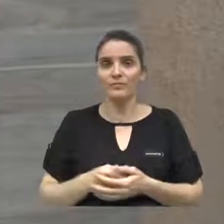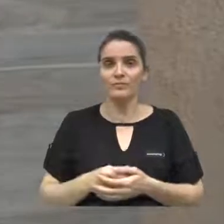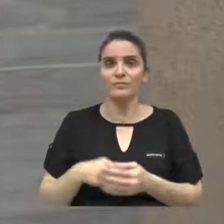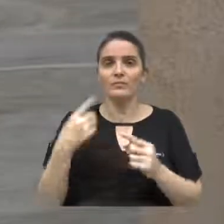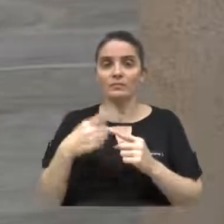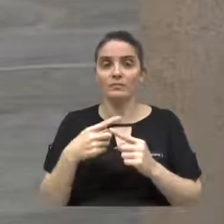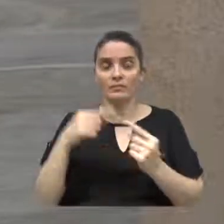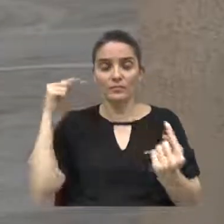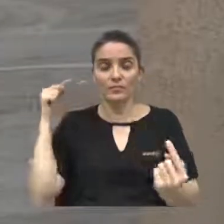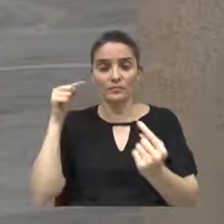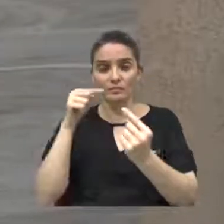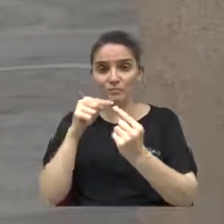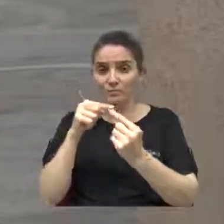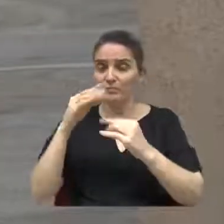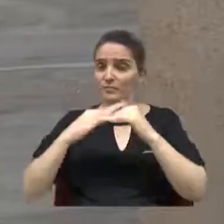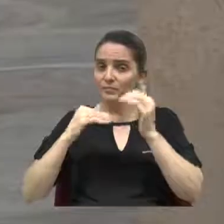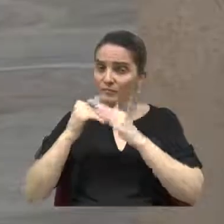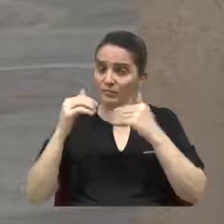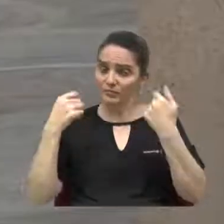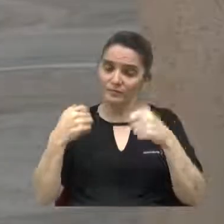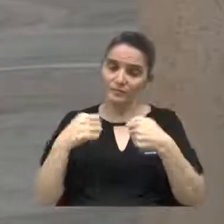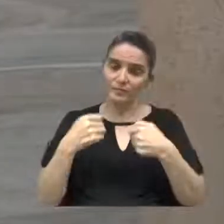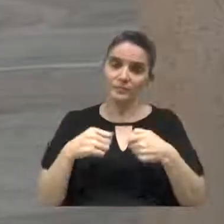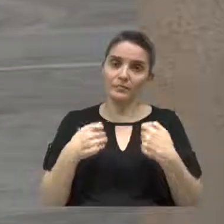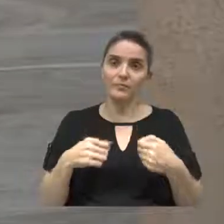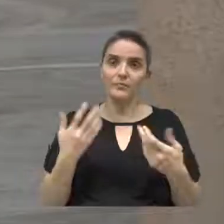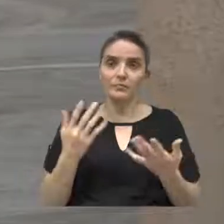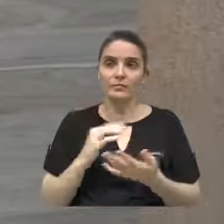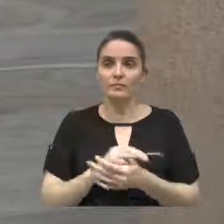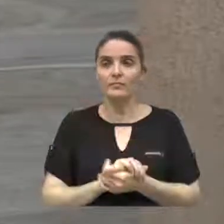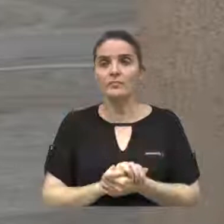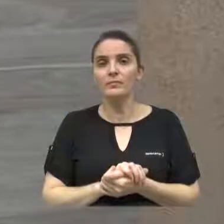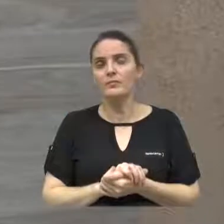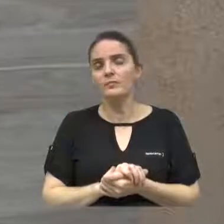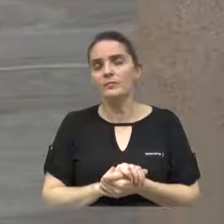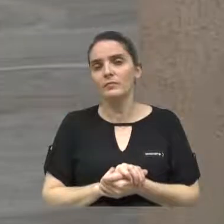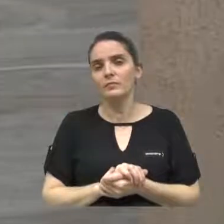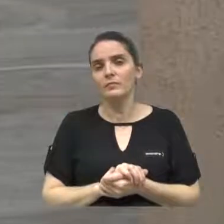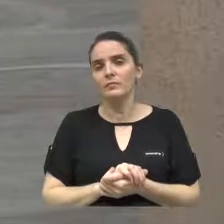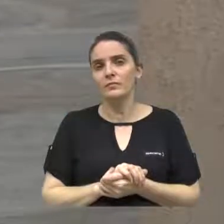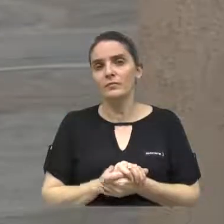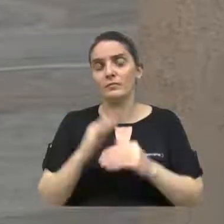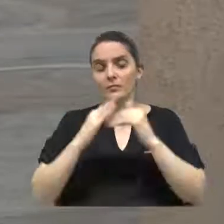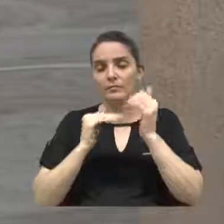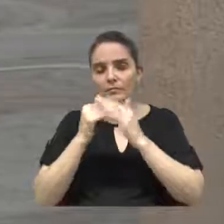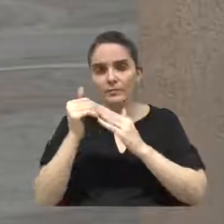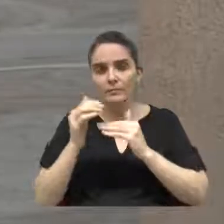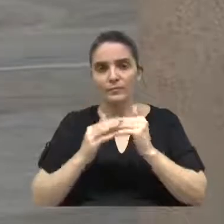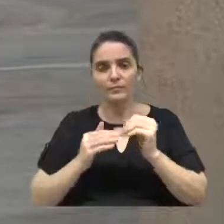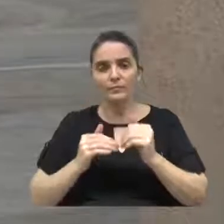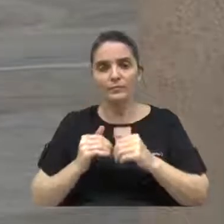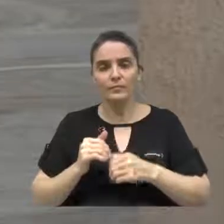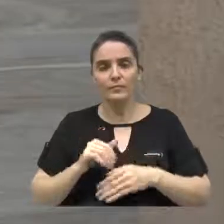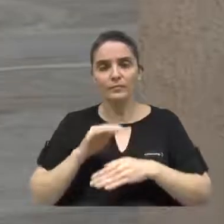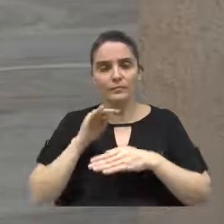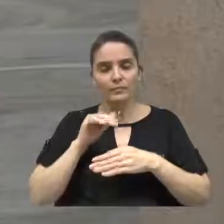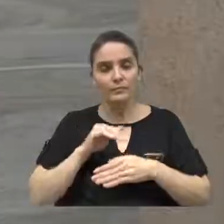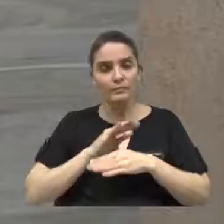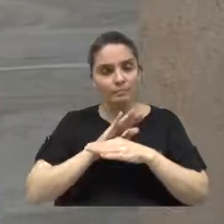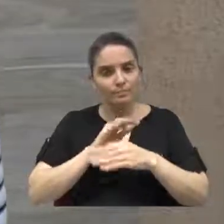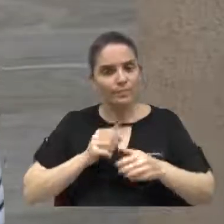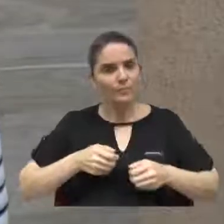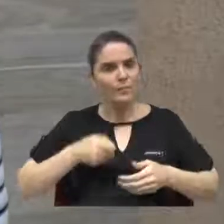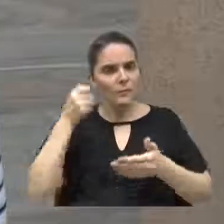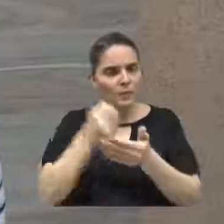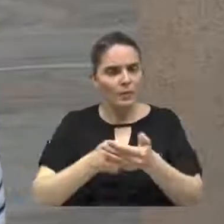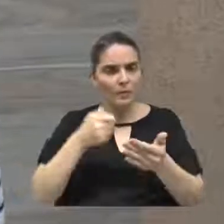atingidas e, muitas vezes, acabam empurrando esse tipo de venda casada para